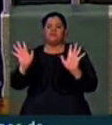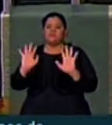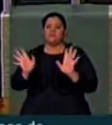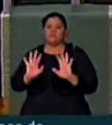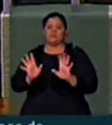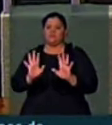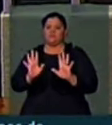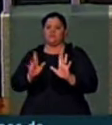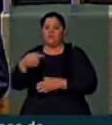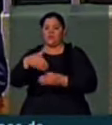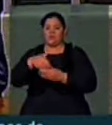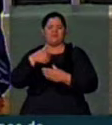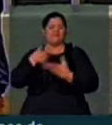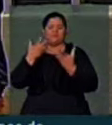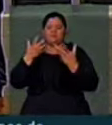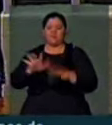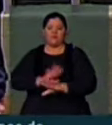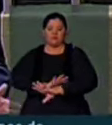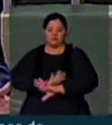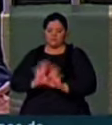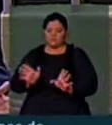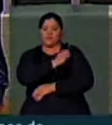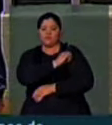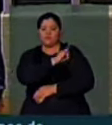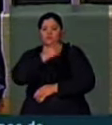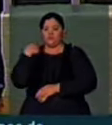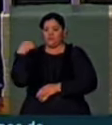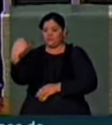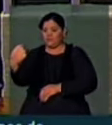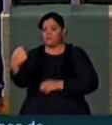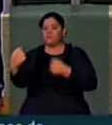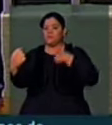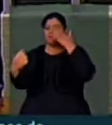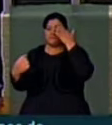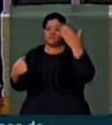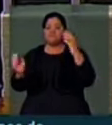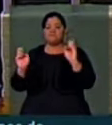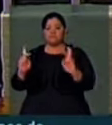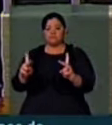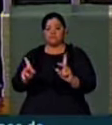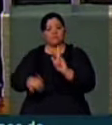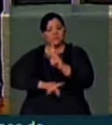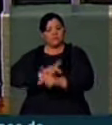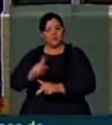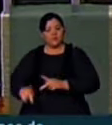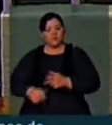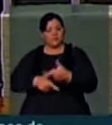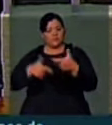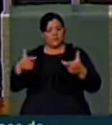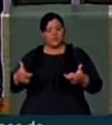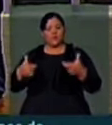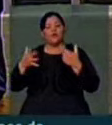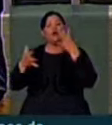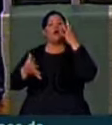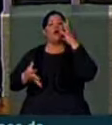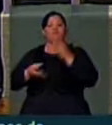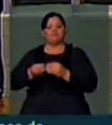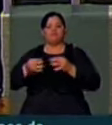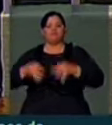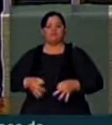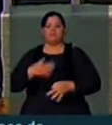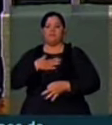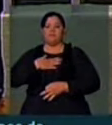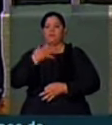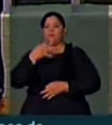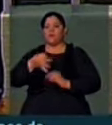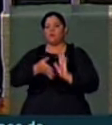eleições, quem dirá depois. Se fui reconhecido no Rio de Janeiro, eu agradeço o povo, em grande parte, né? Que entenderam aqui o